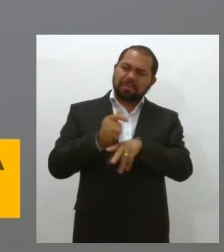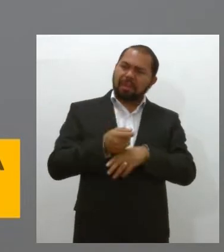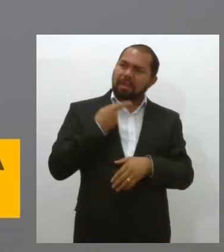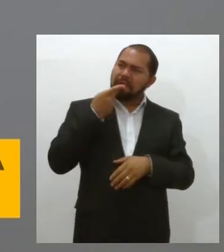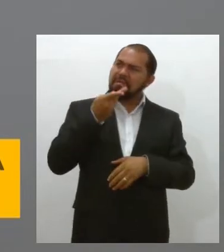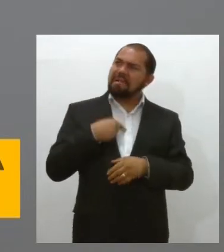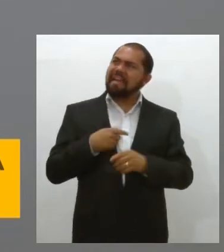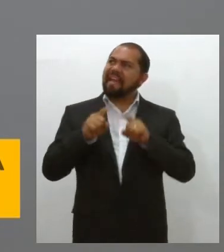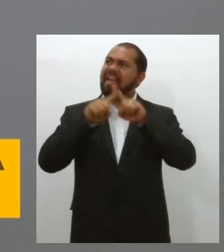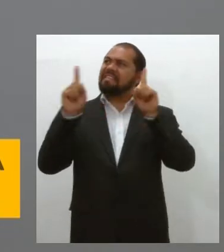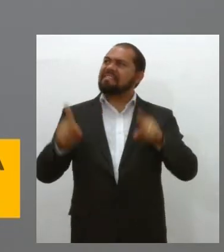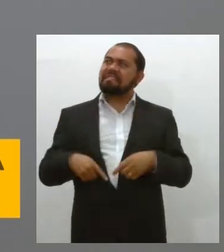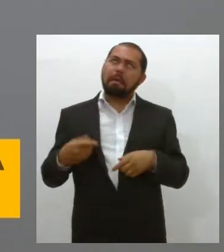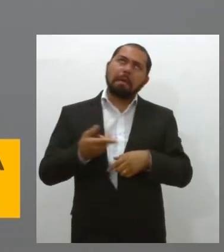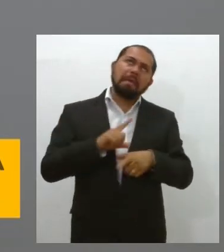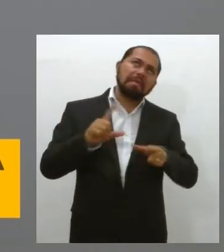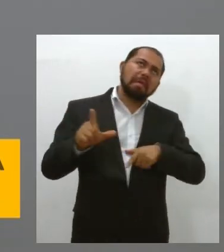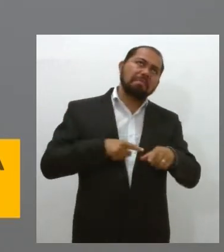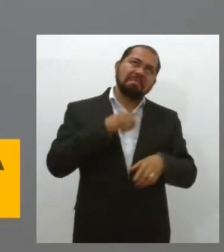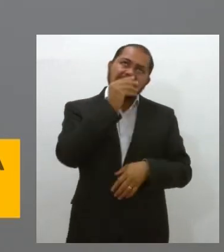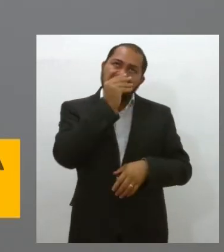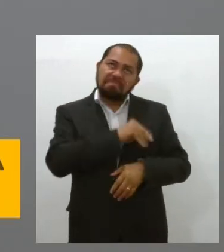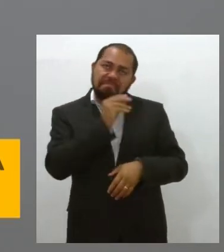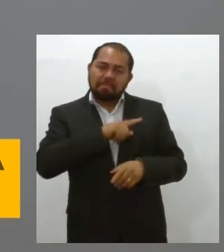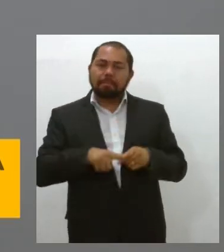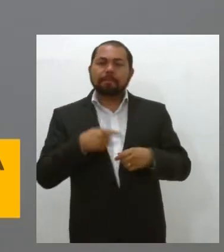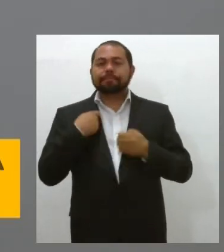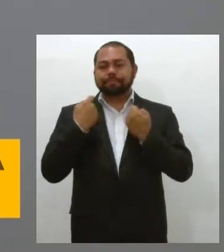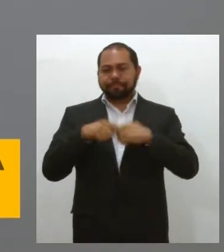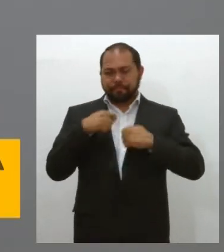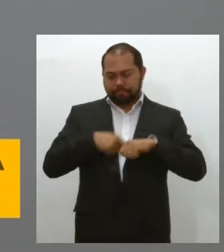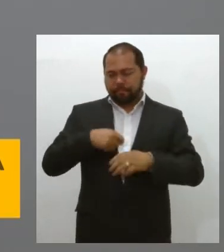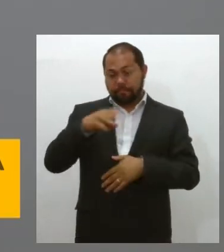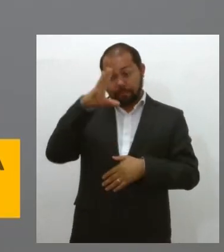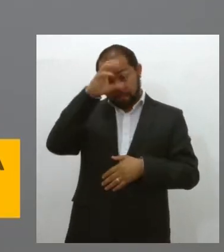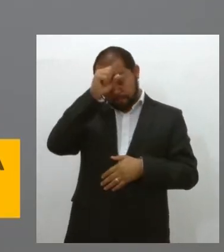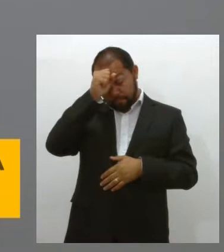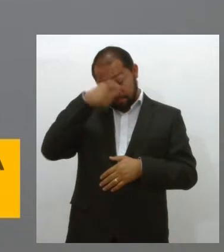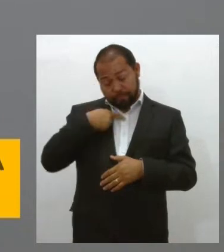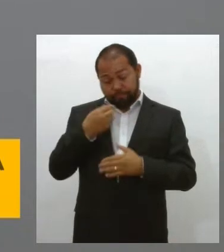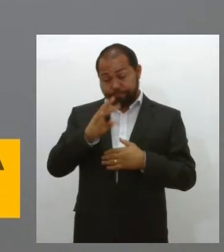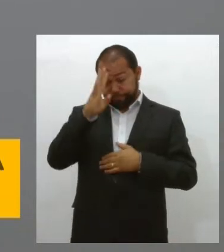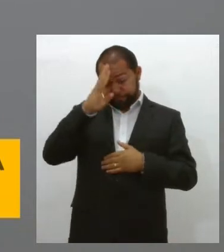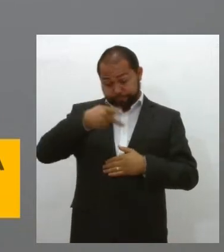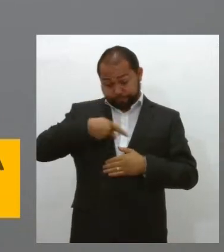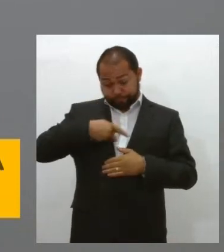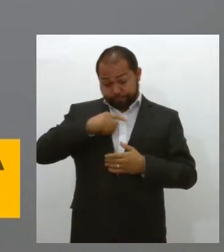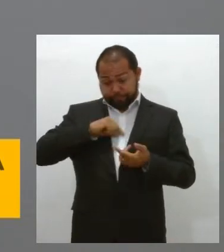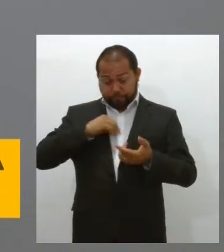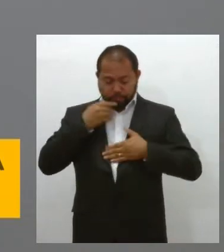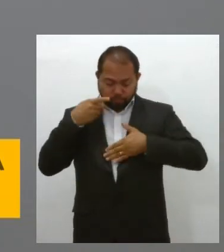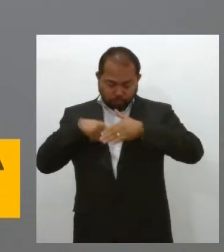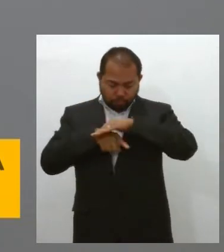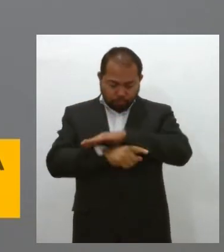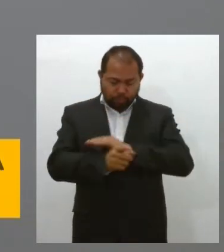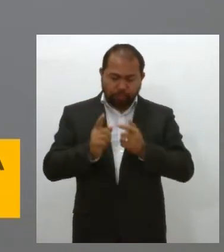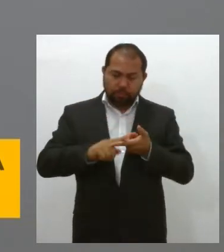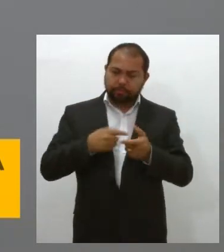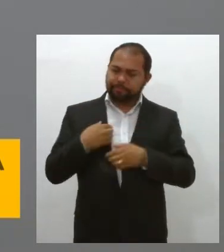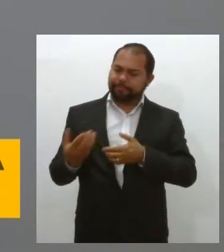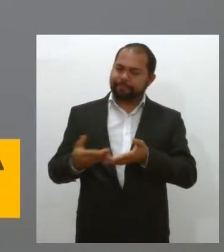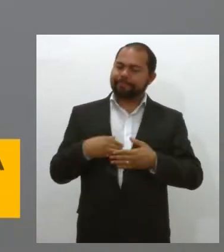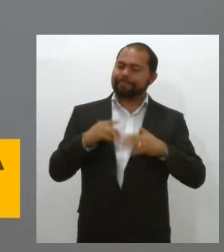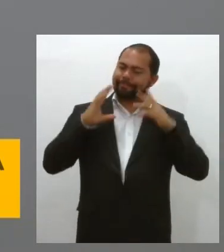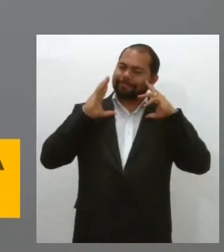a pulso. Então a gente precisa aprender a fundo mais as nossas emoções para poder a gente trazer uma simpatia melhor